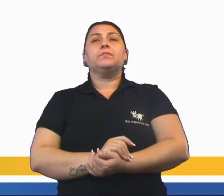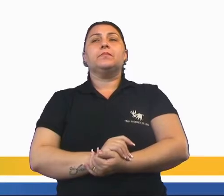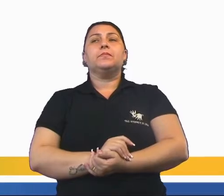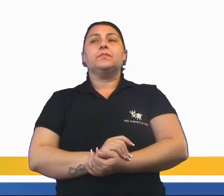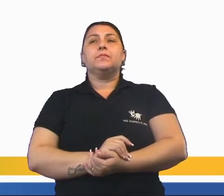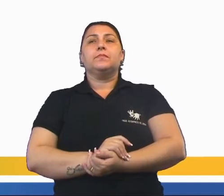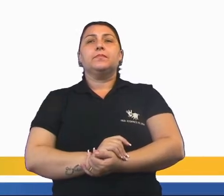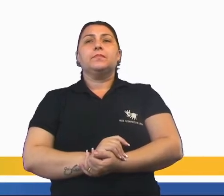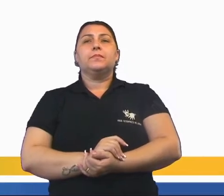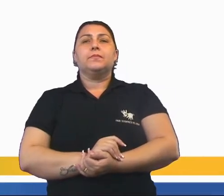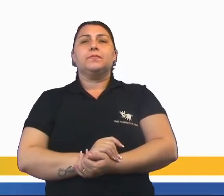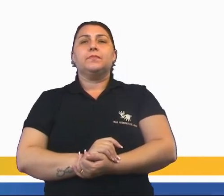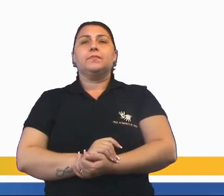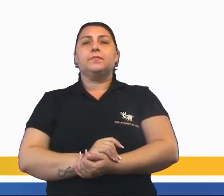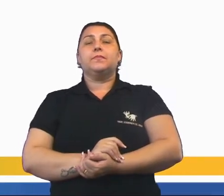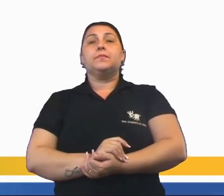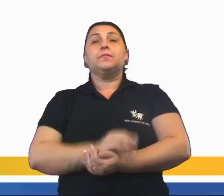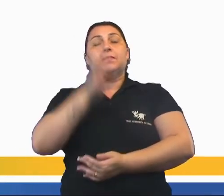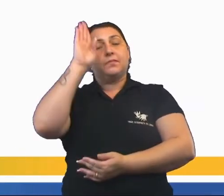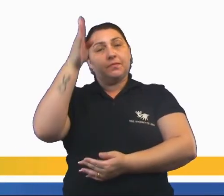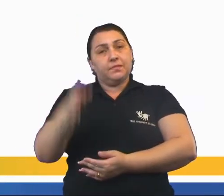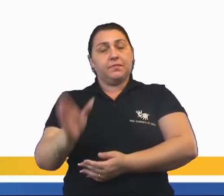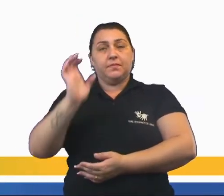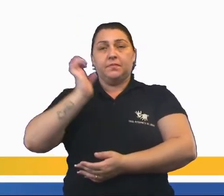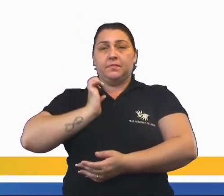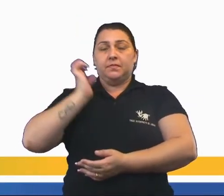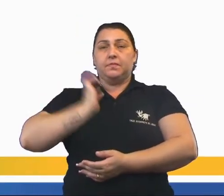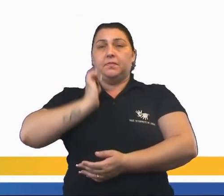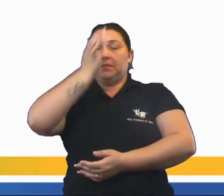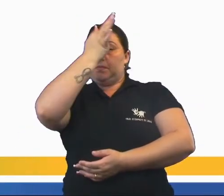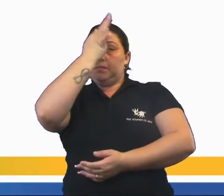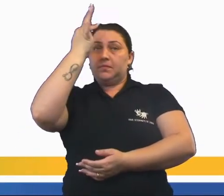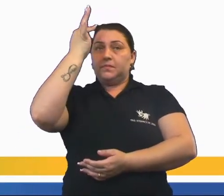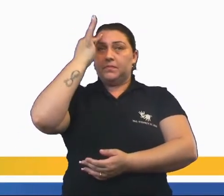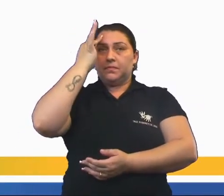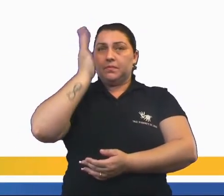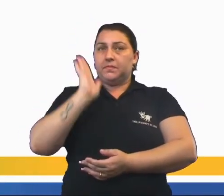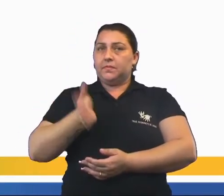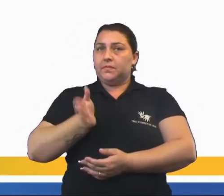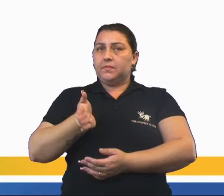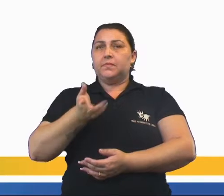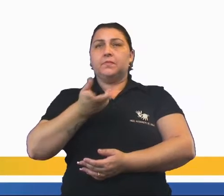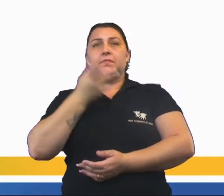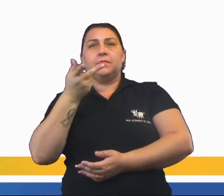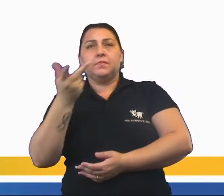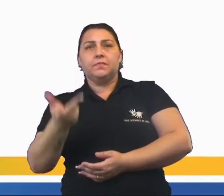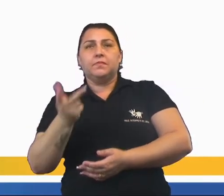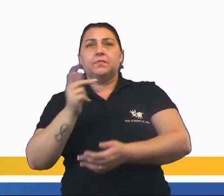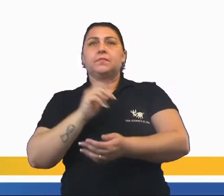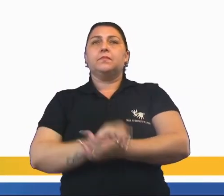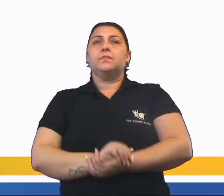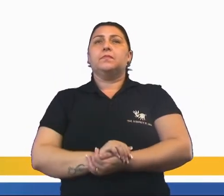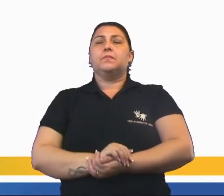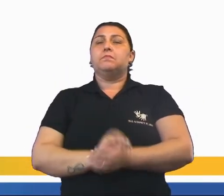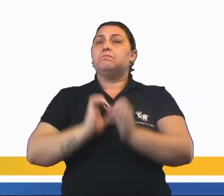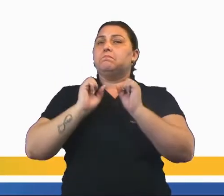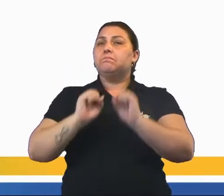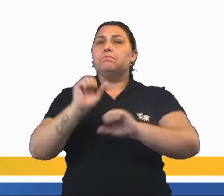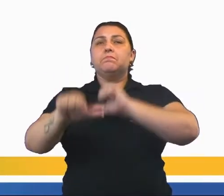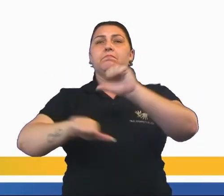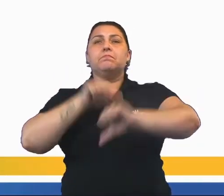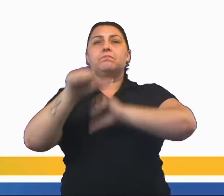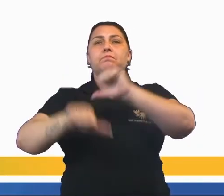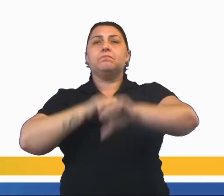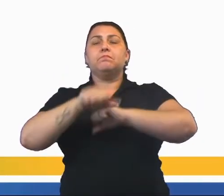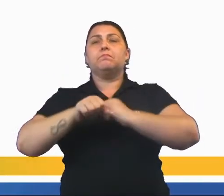dos seus princípios. O princípio ético é filosófico, é especulativo, como eu já disse. O princípio ético pode mudar,